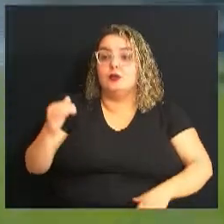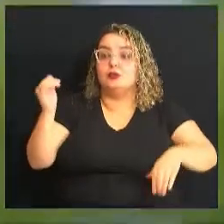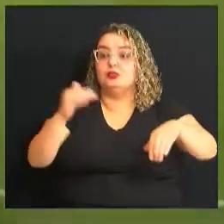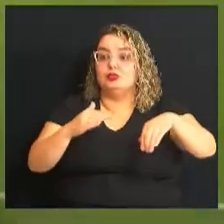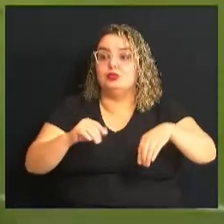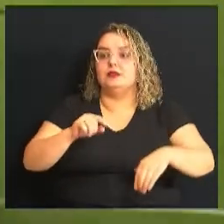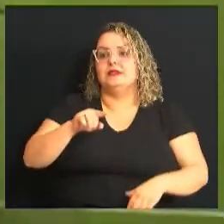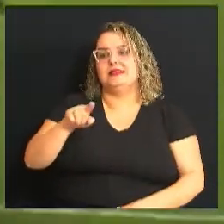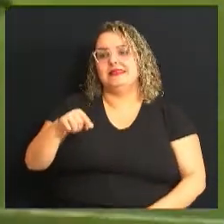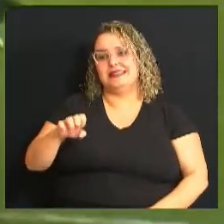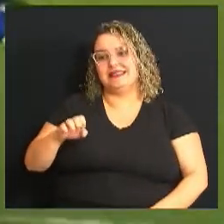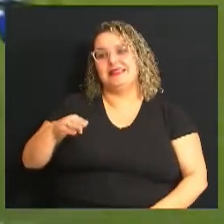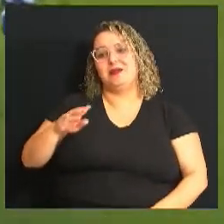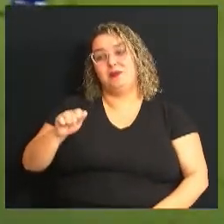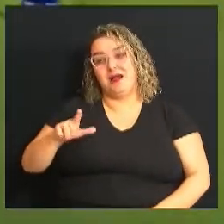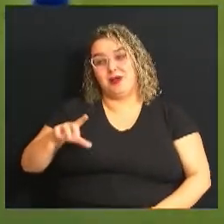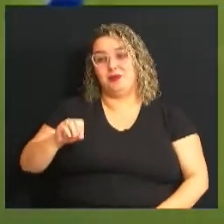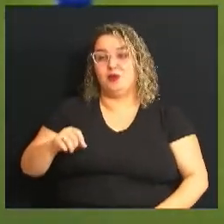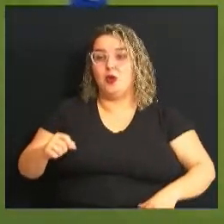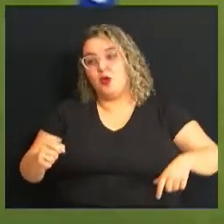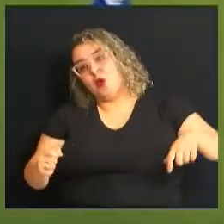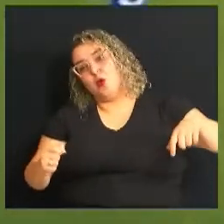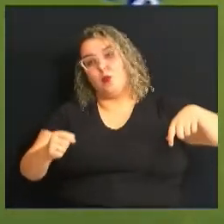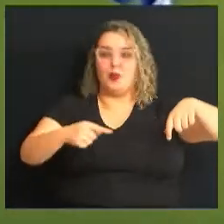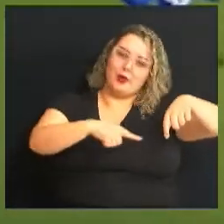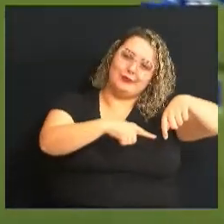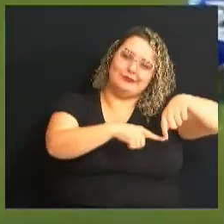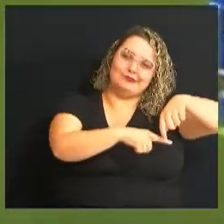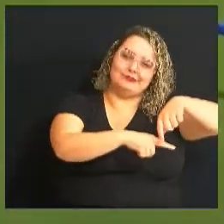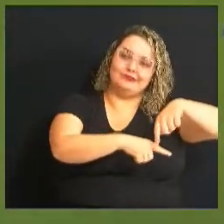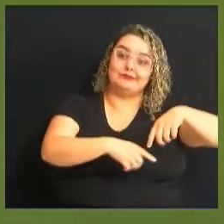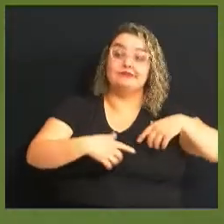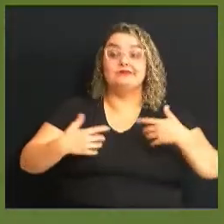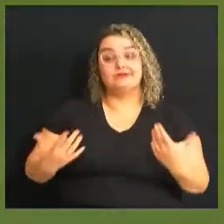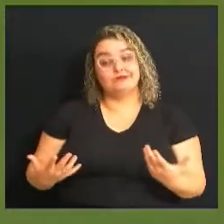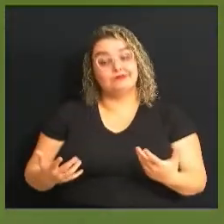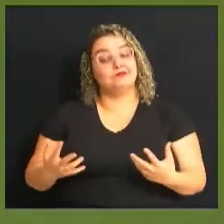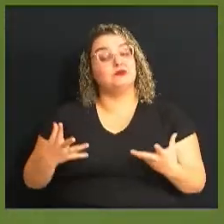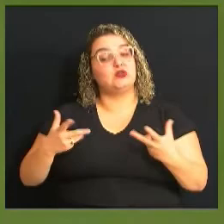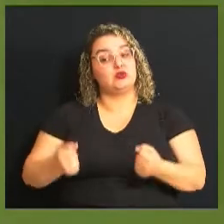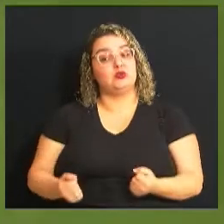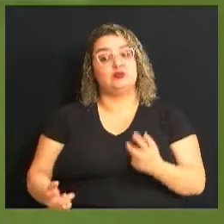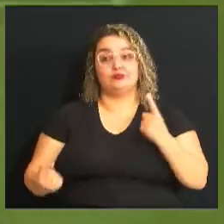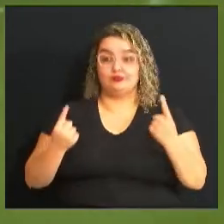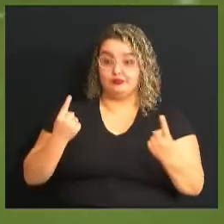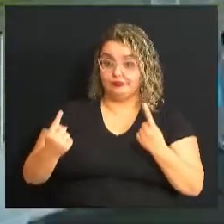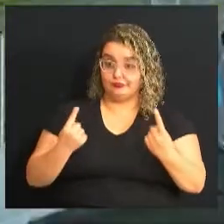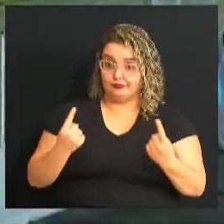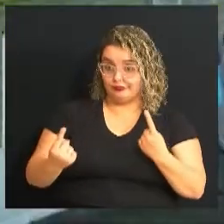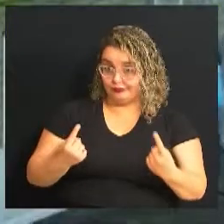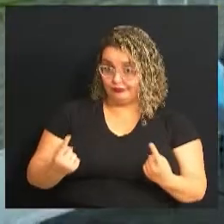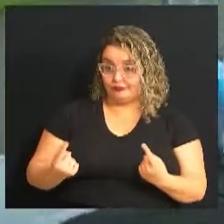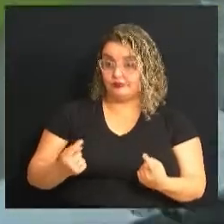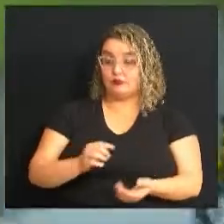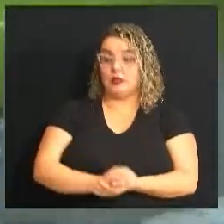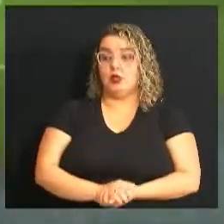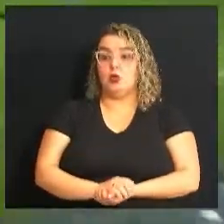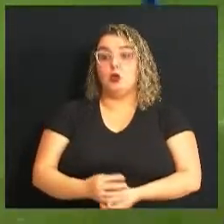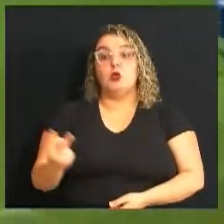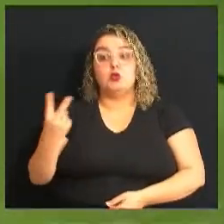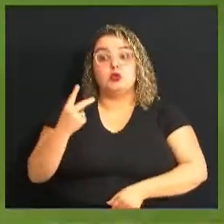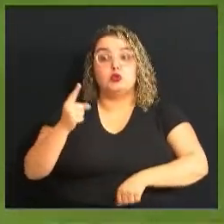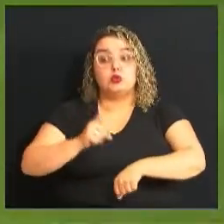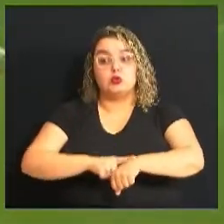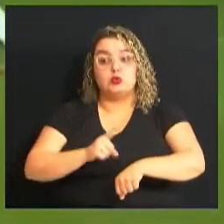Eivaldo, que cabeceou livre para o fundo das redes, tudo igual 1-1. No segundo